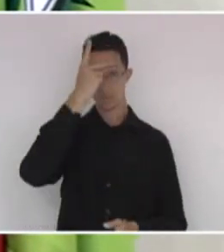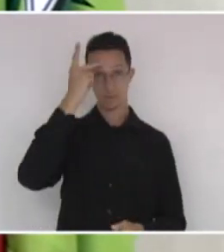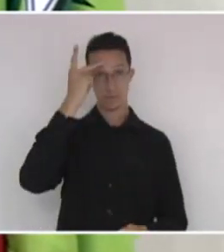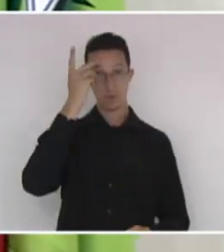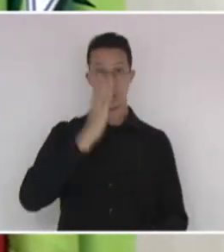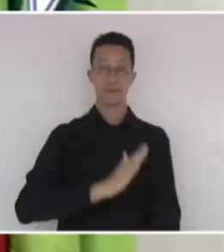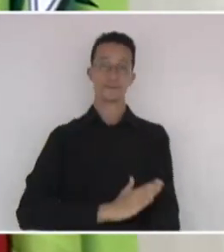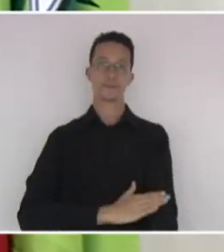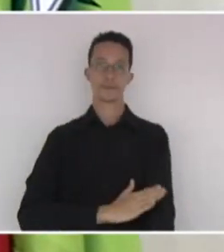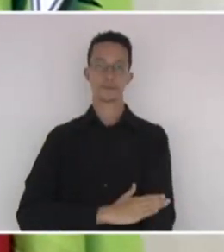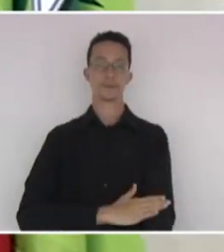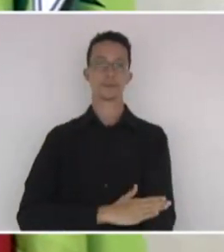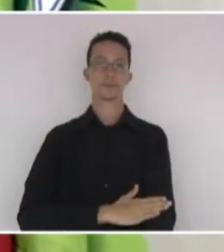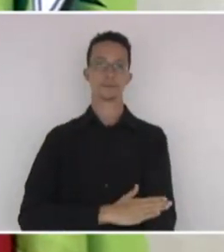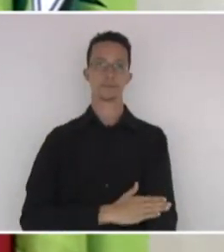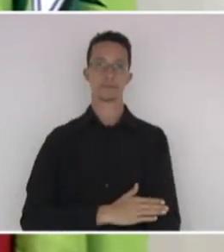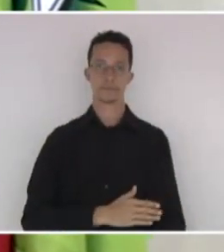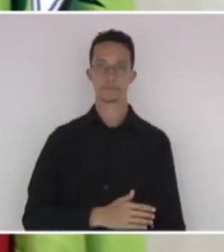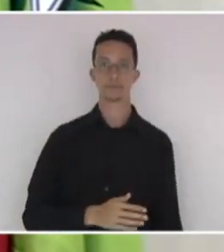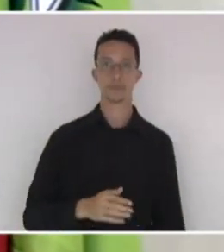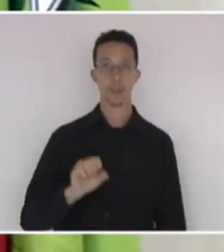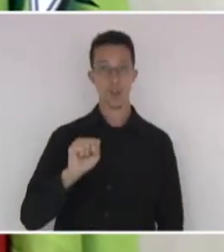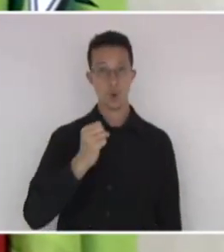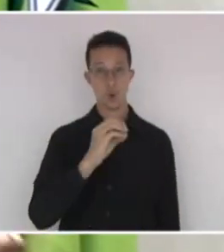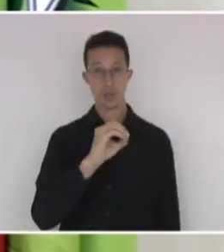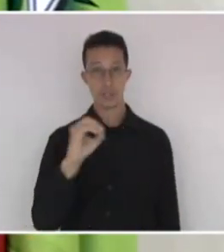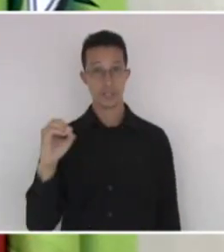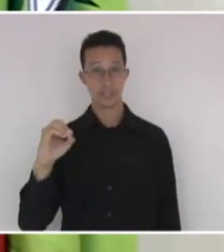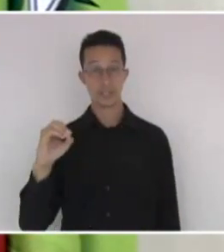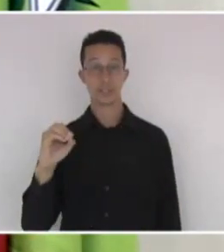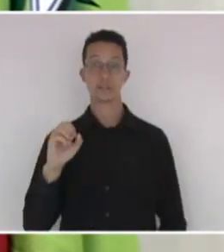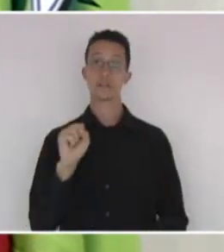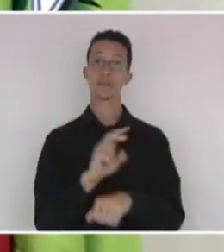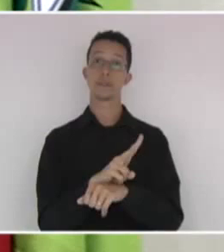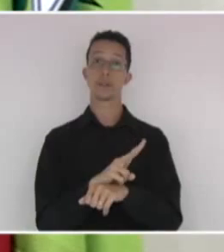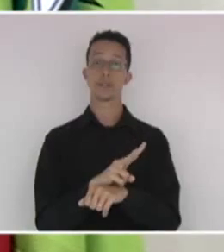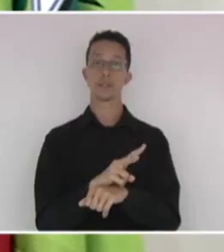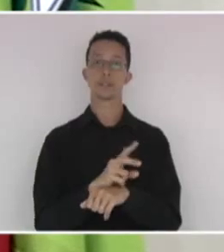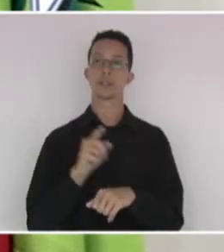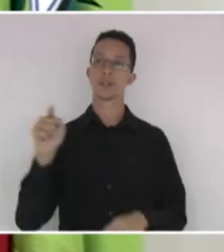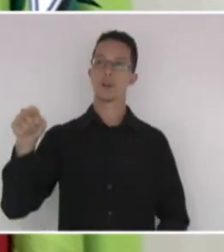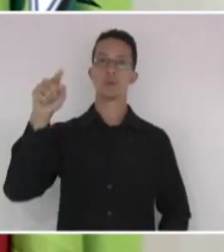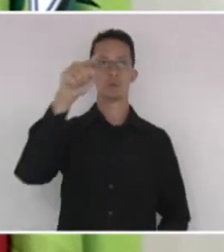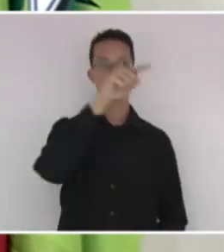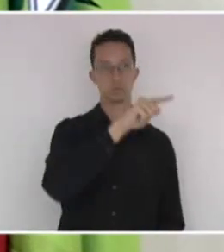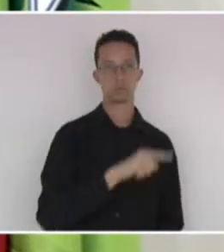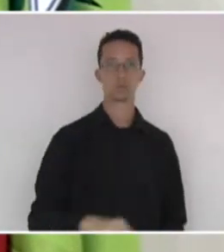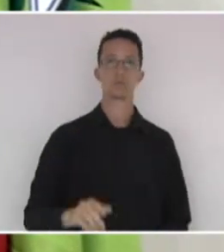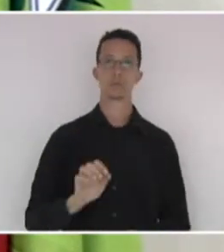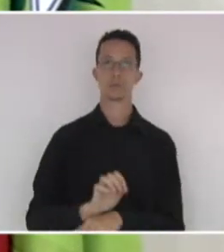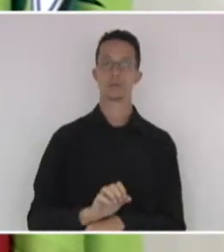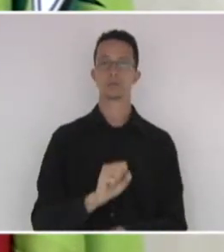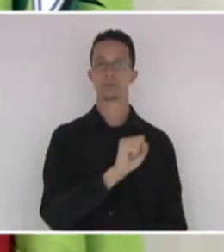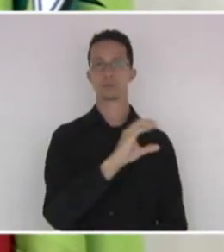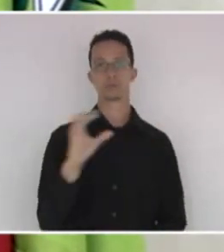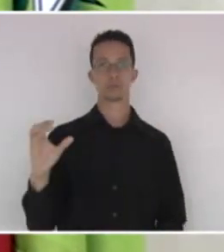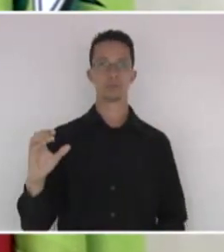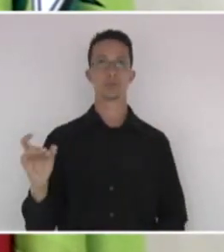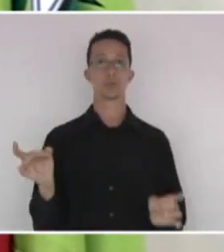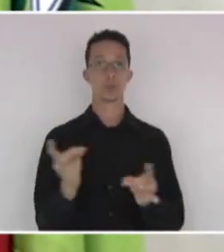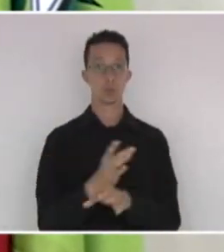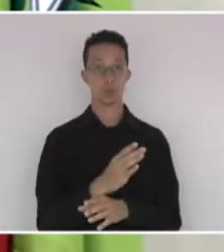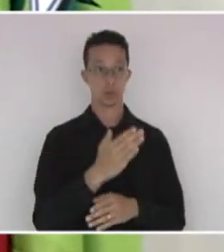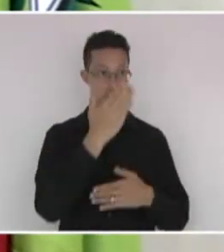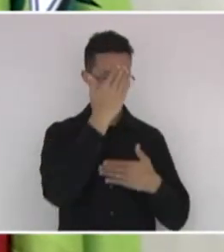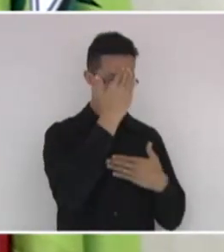aí 800 vagas garantidas em todas as regiões do Estado de Santa Catarina. Era isso, senhor presidente. Obrigado